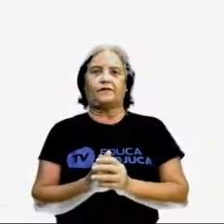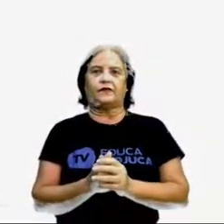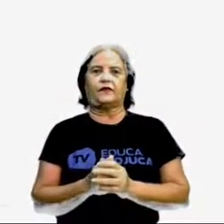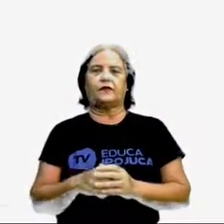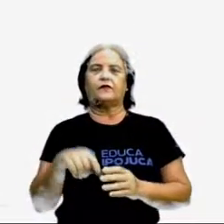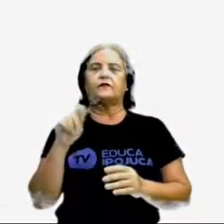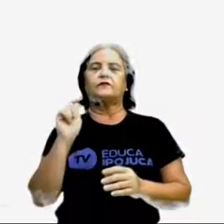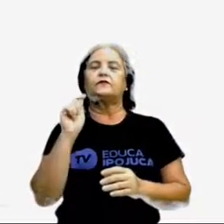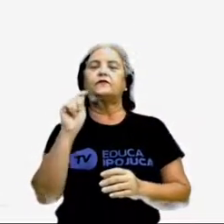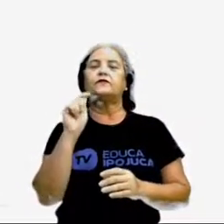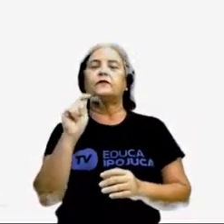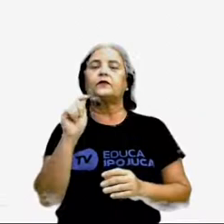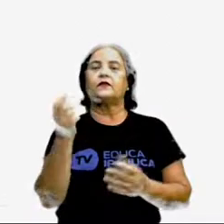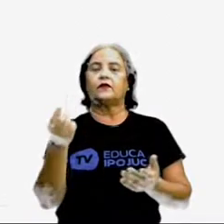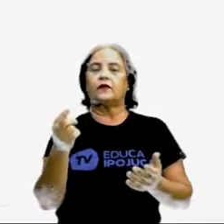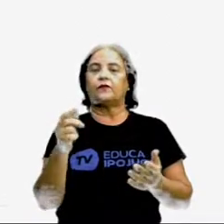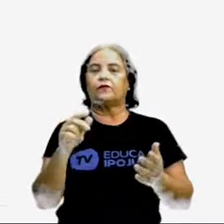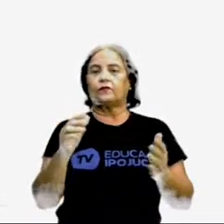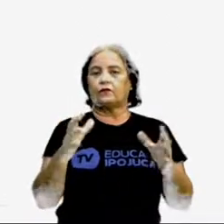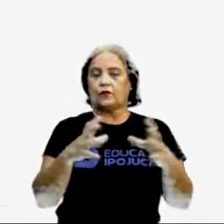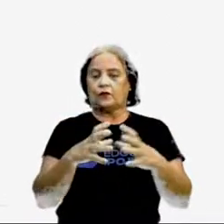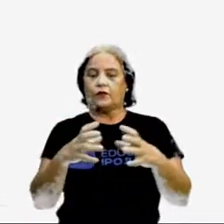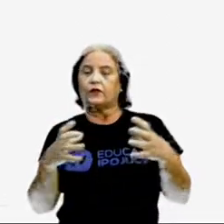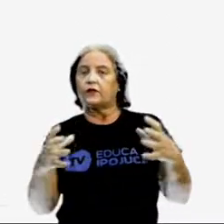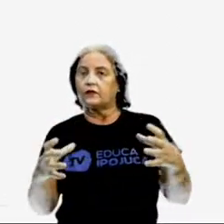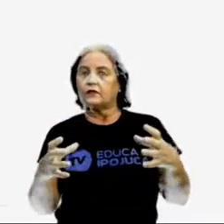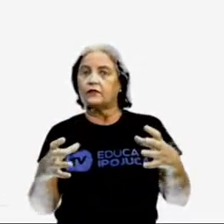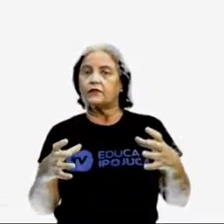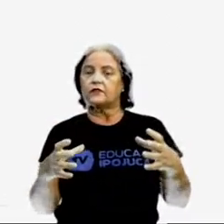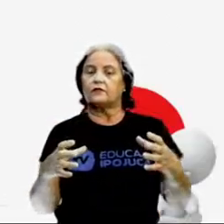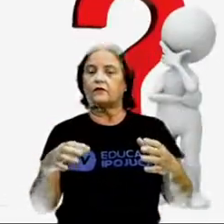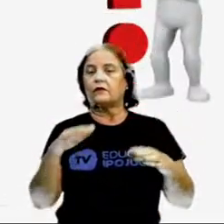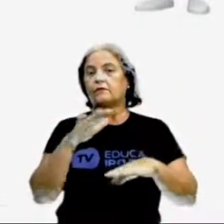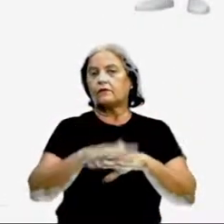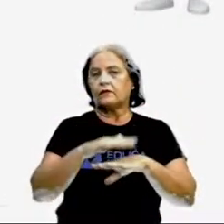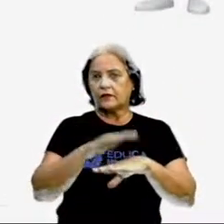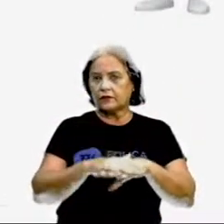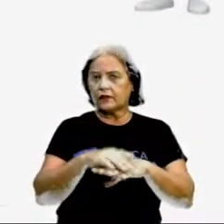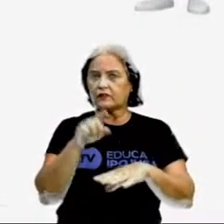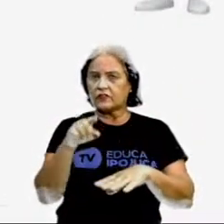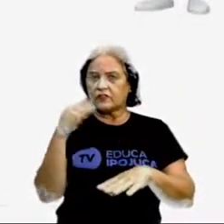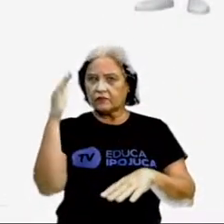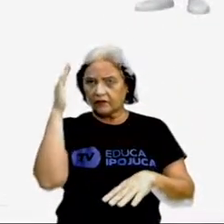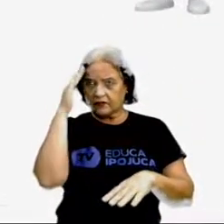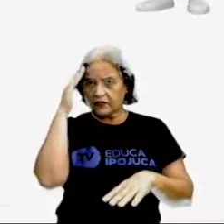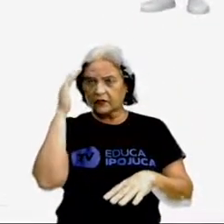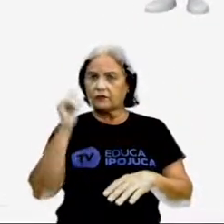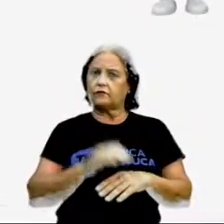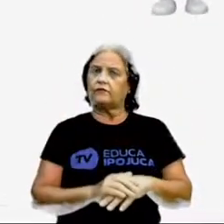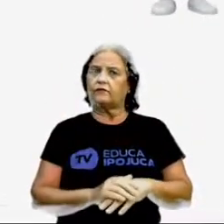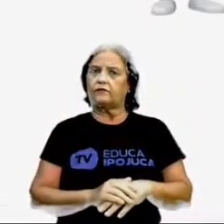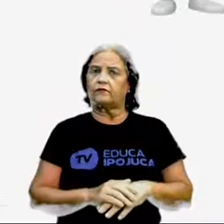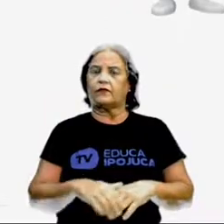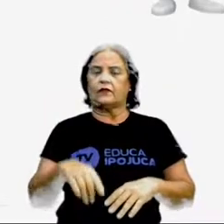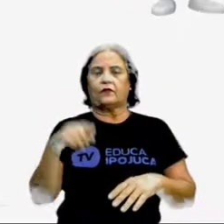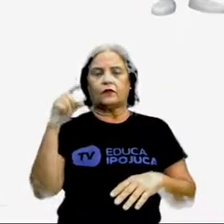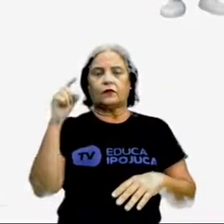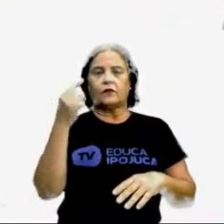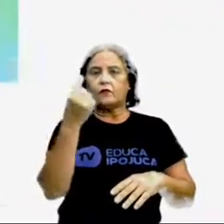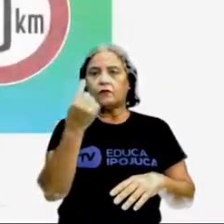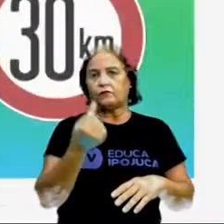O que é uma grandeza na matemática? Você já pensou nisso? Pense um pouquinho. Uma